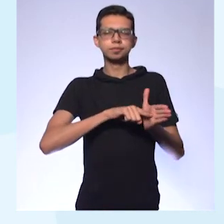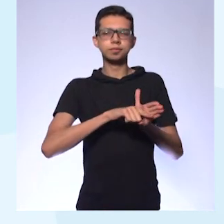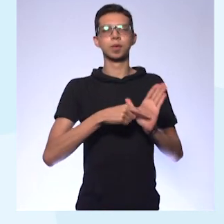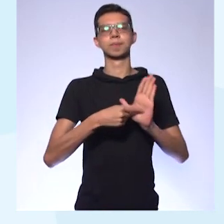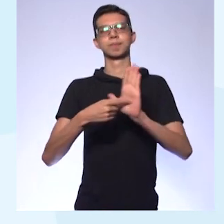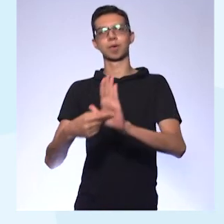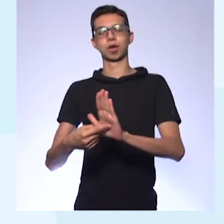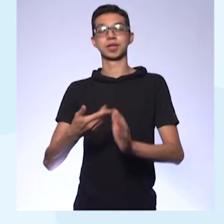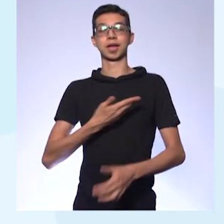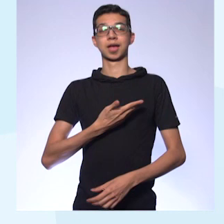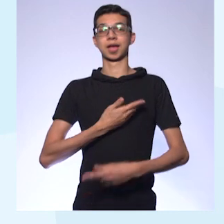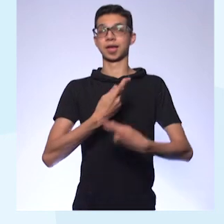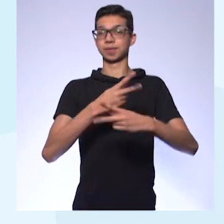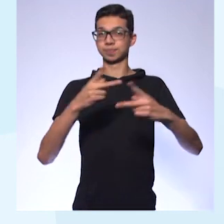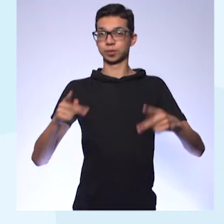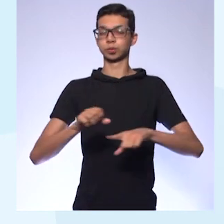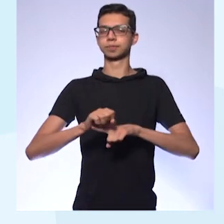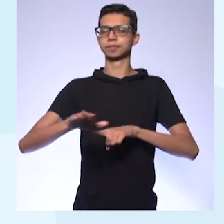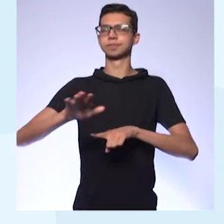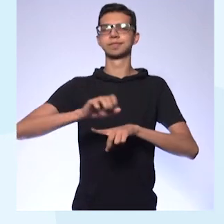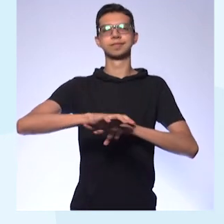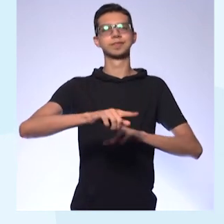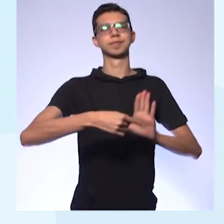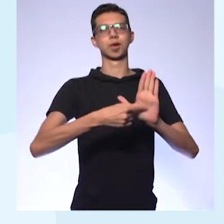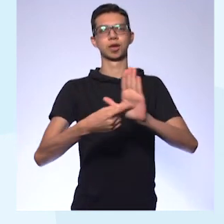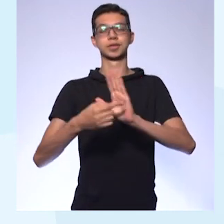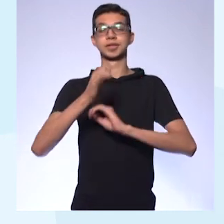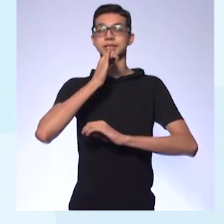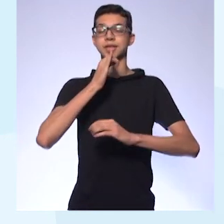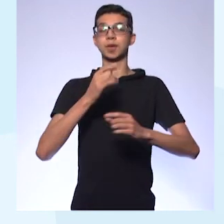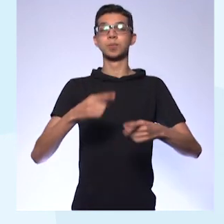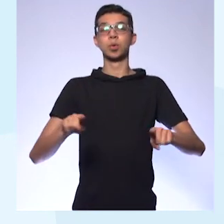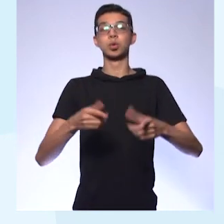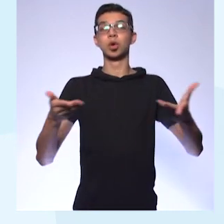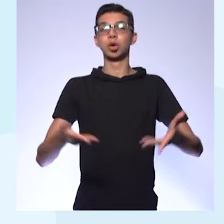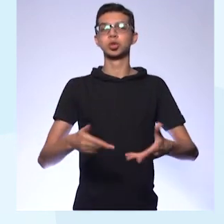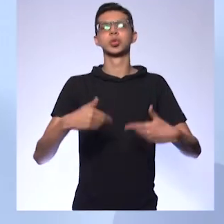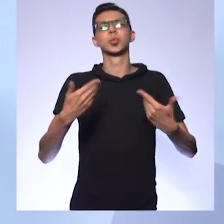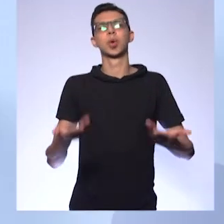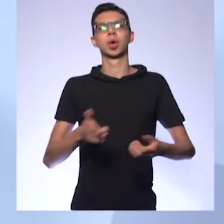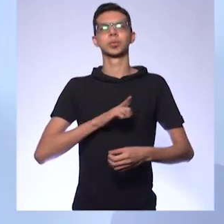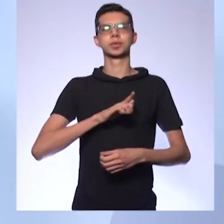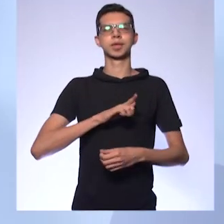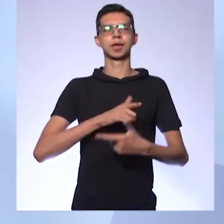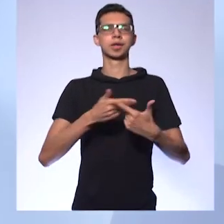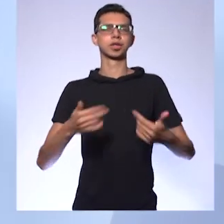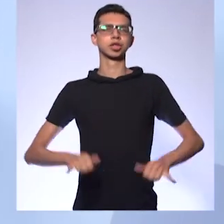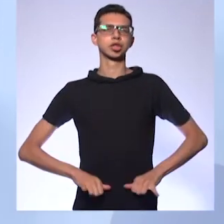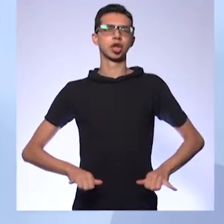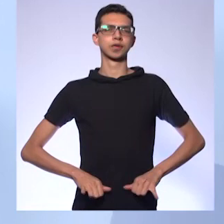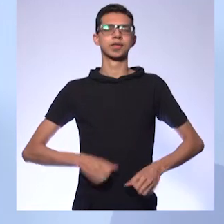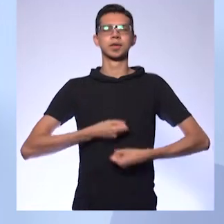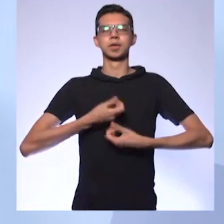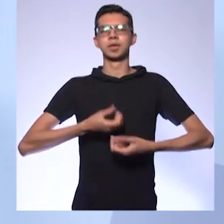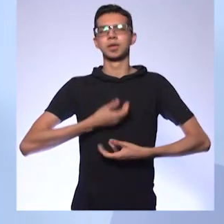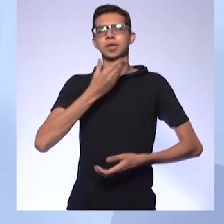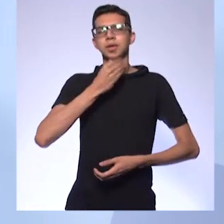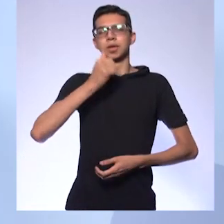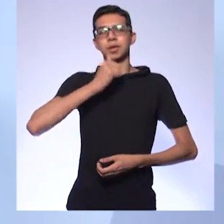seja, qual cantiga hoje, qual música hoje tem paralelismo, coita de amor, sofrimento, lírico masculino, lírico